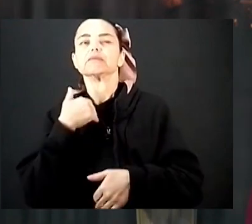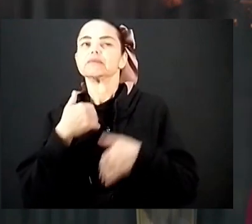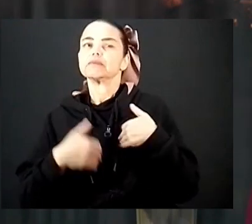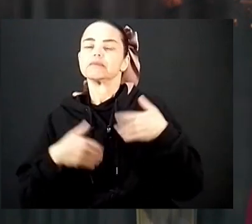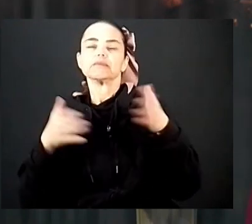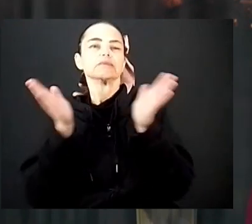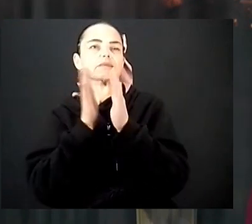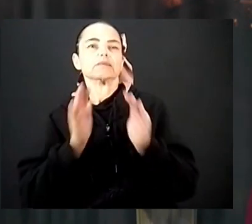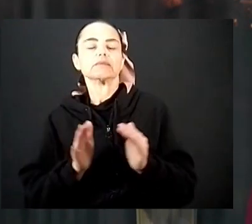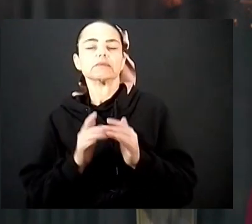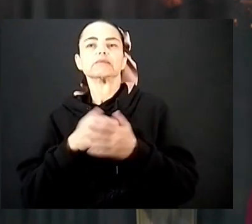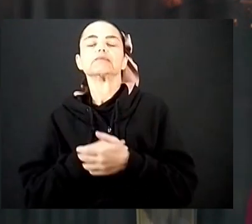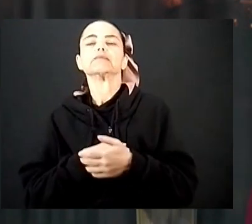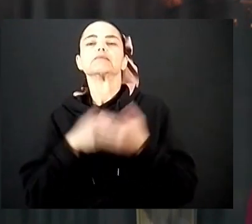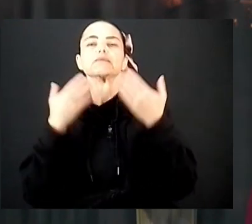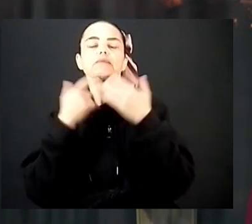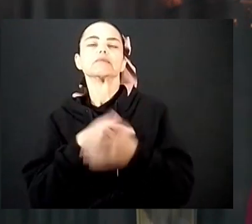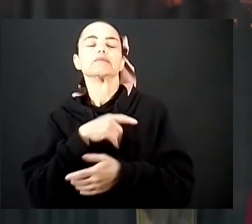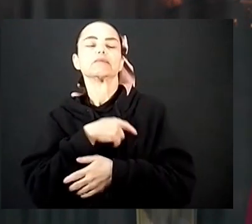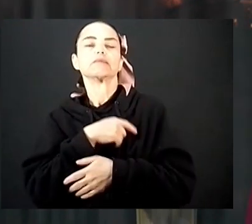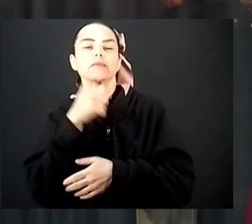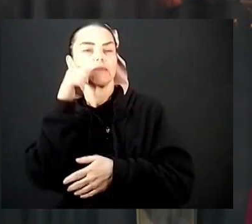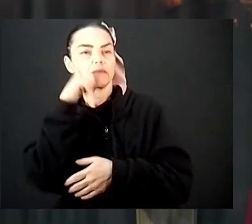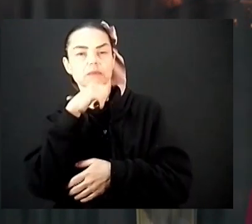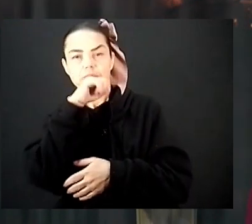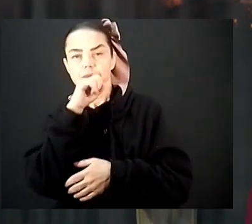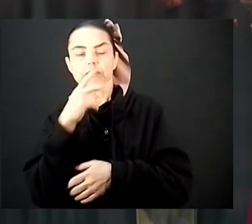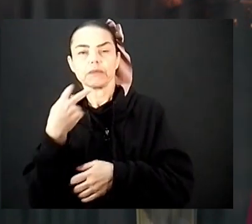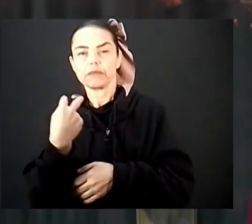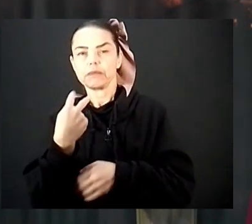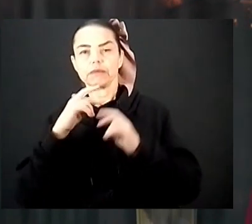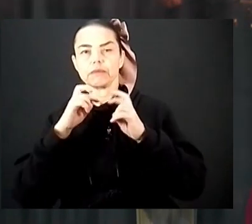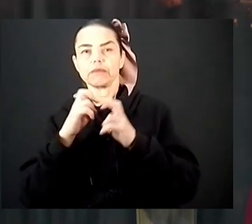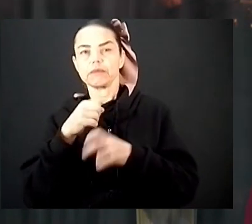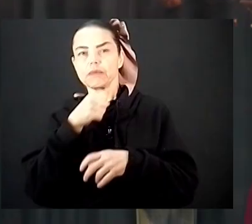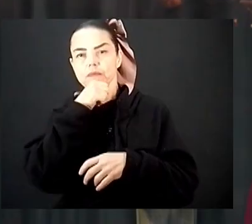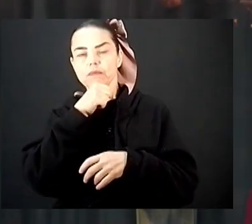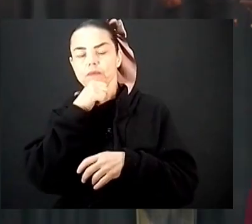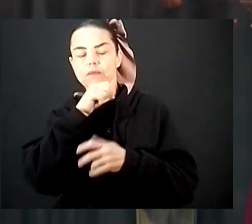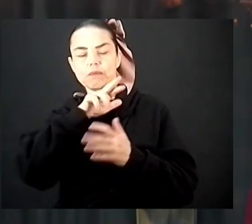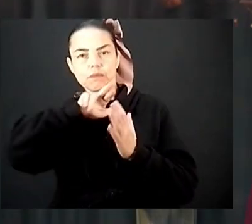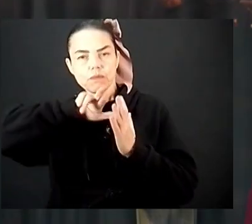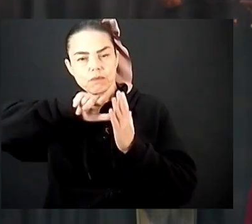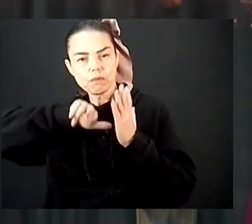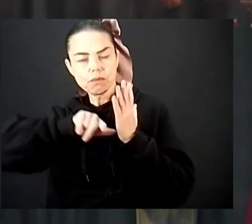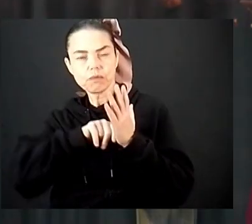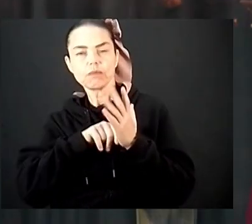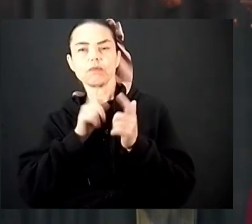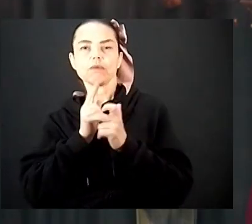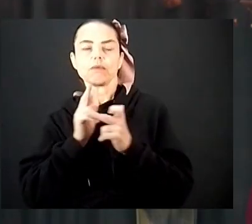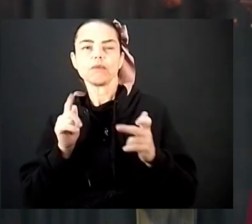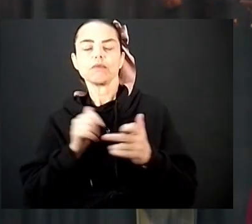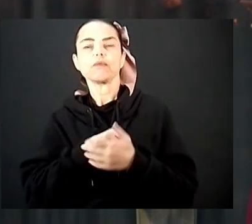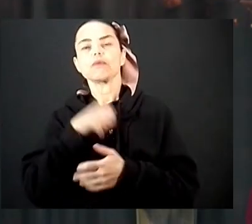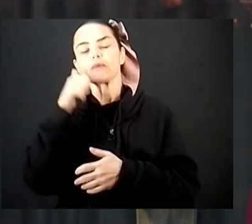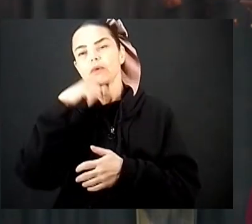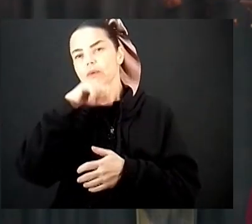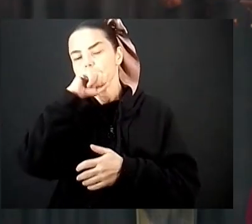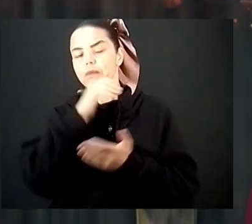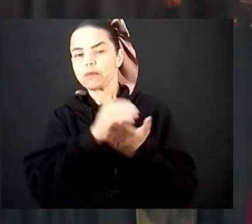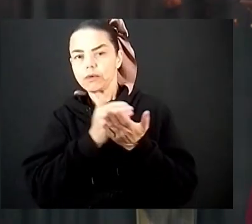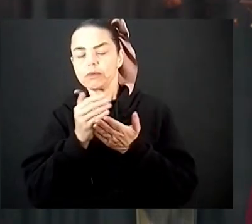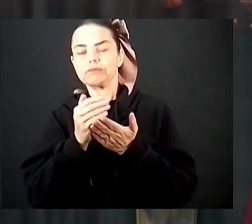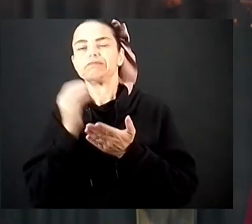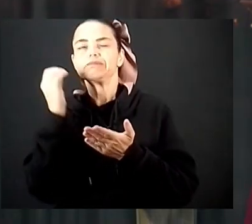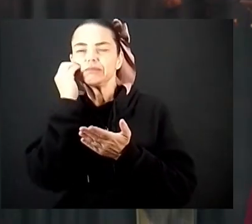ruga, e aquela mãe se vendo envelhecer. Então, tem várias questões que eu acho que fazem fazem com que essa mãe comece a tentar colocar